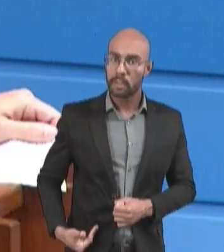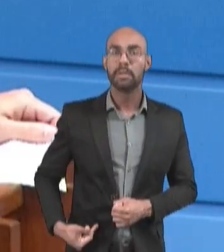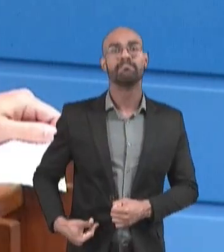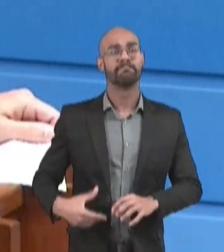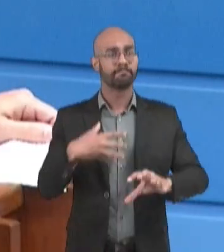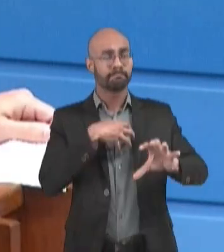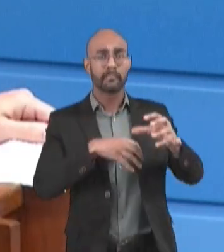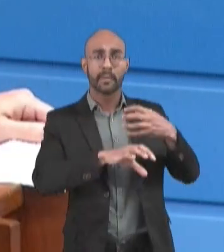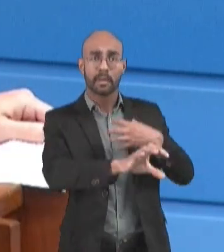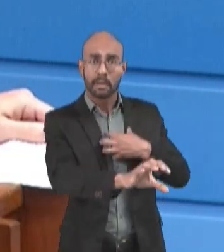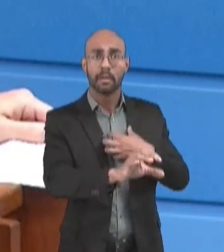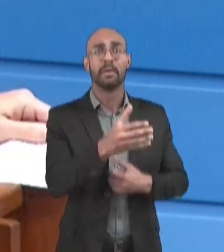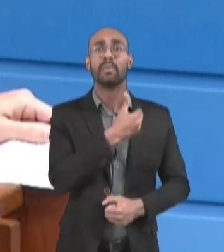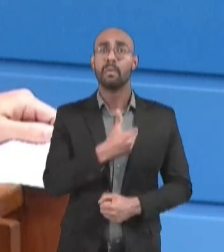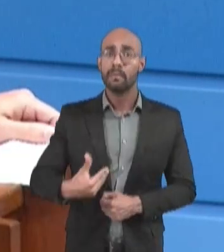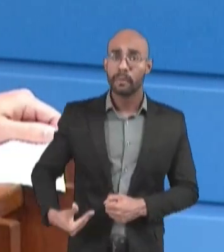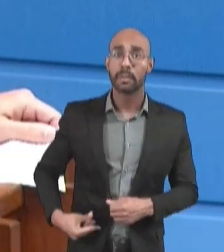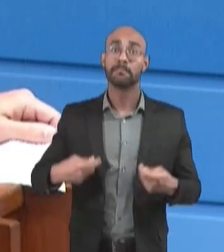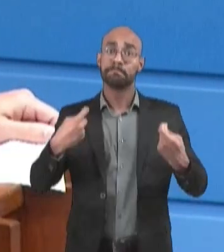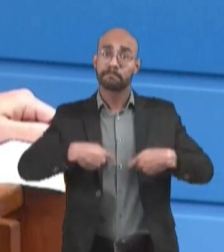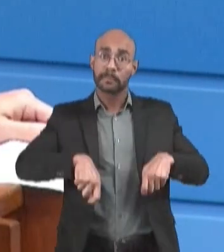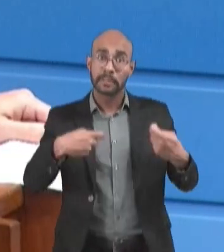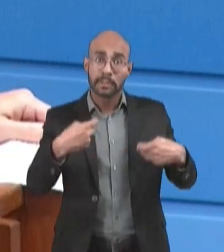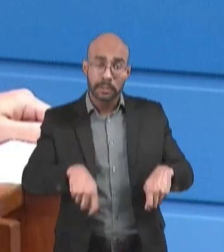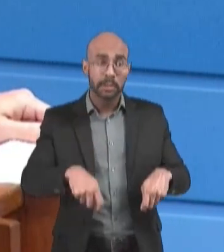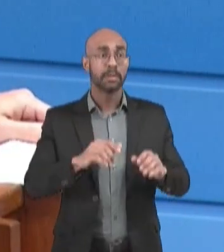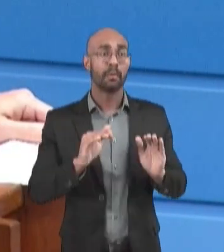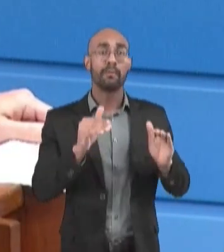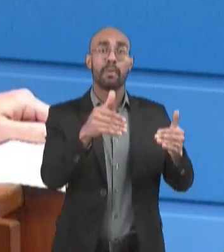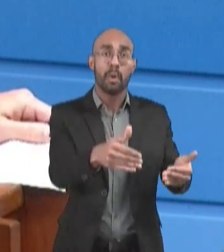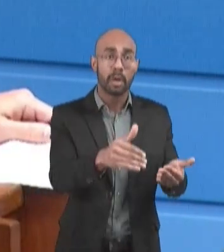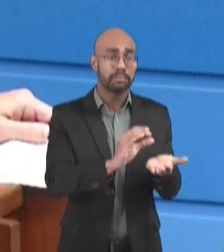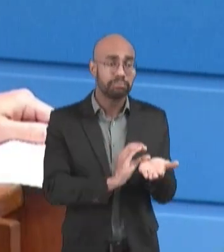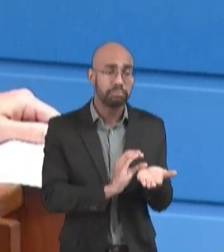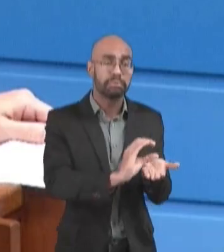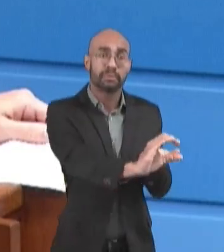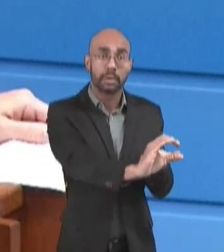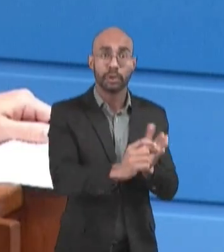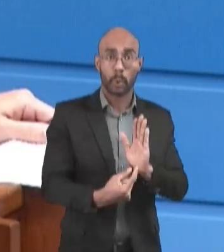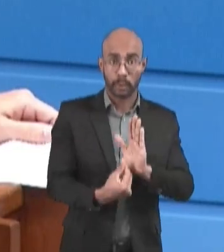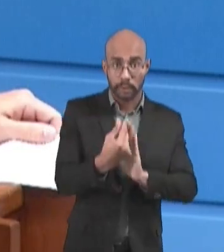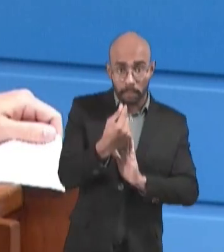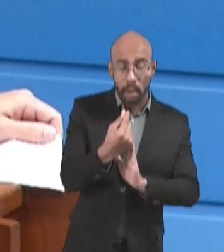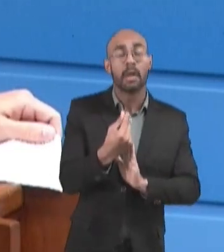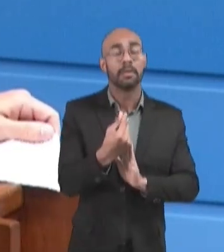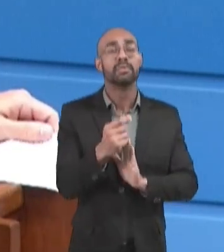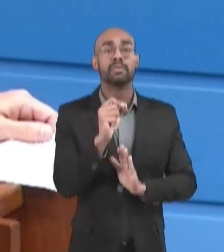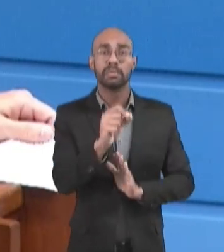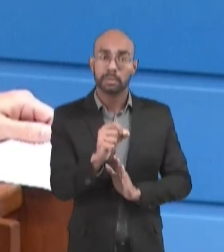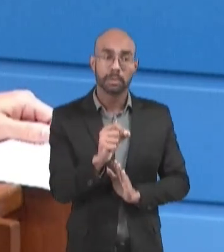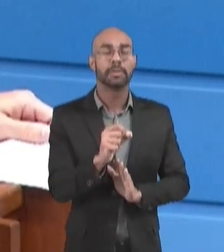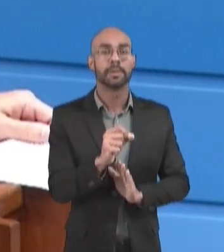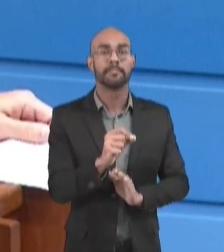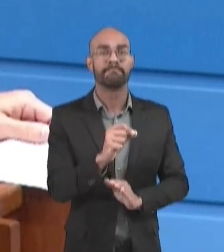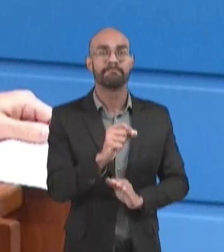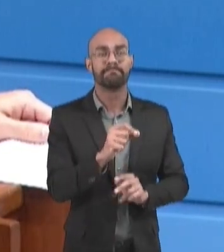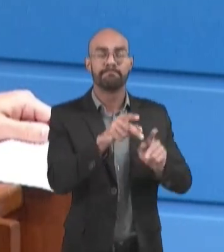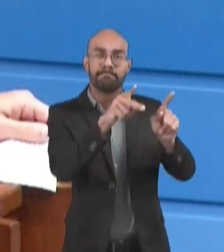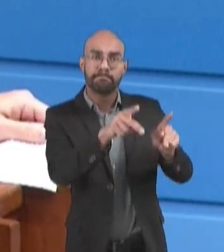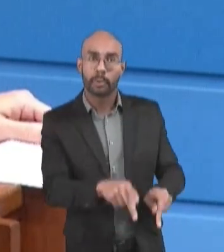olhar mais carinhoso, para que o governo do Estado dedique uma parte do seu orçamento para as pessoas com